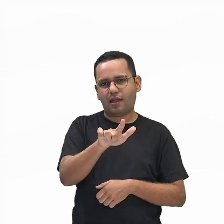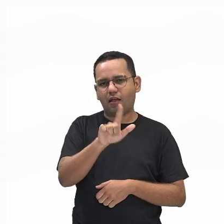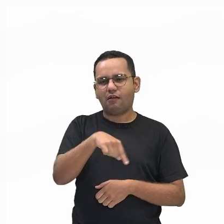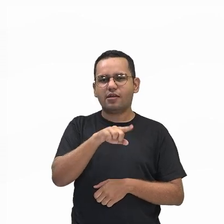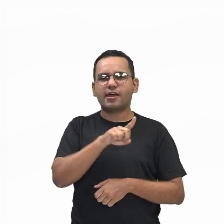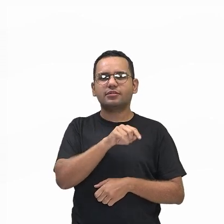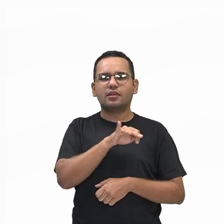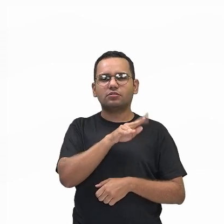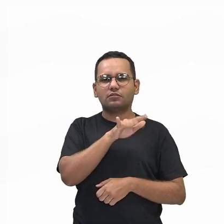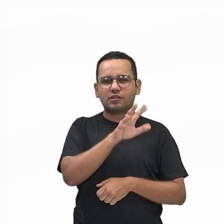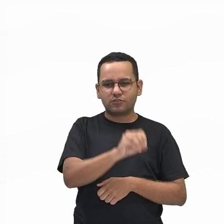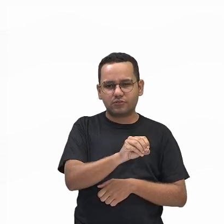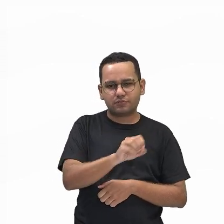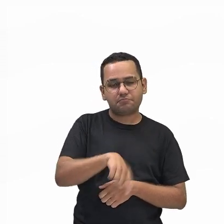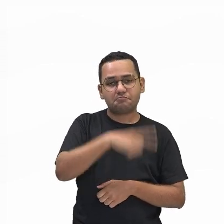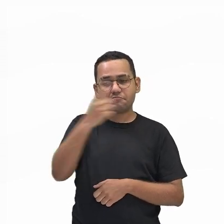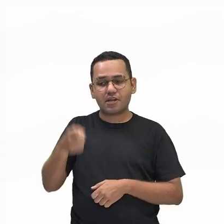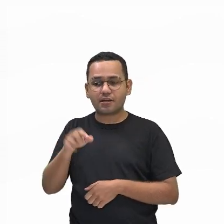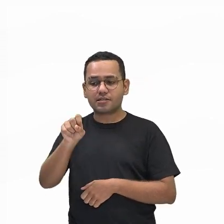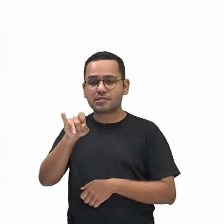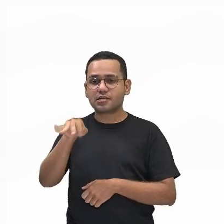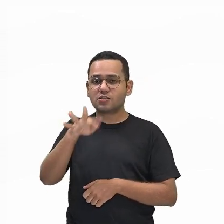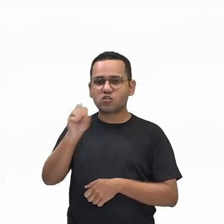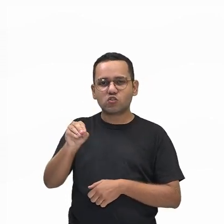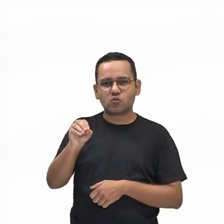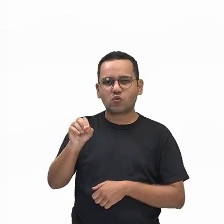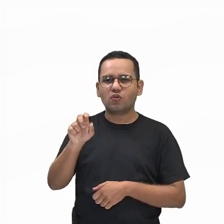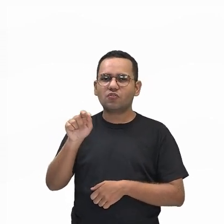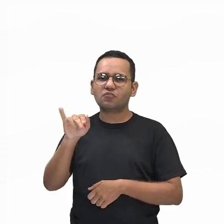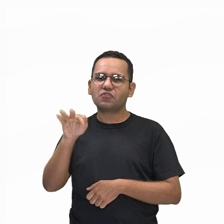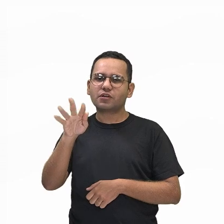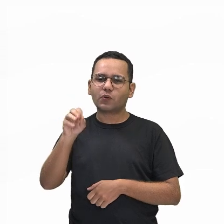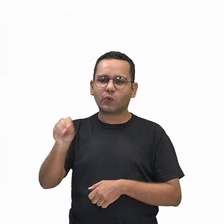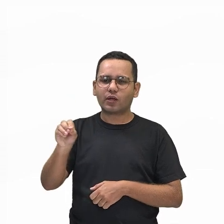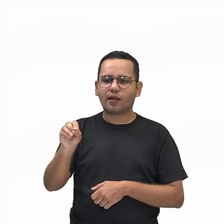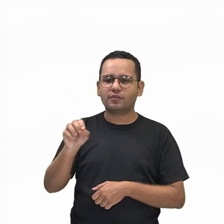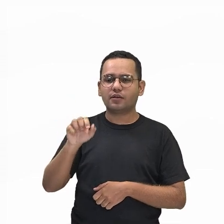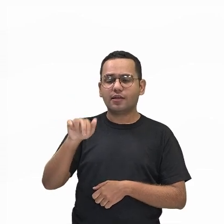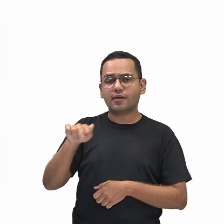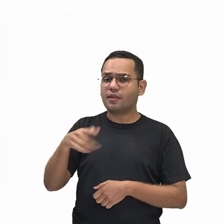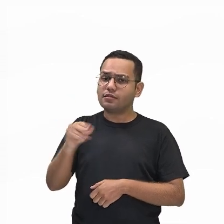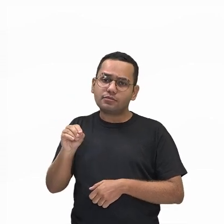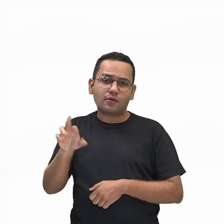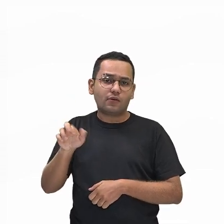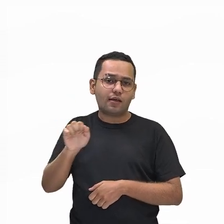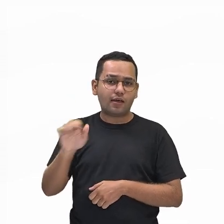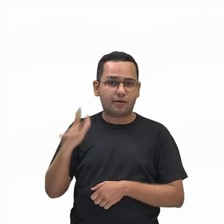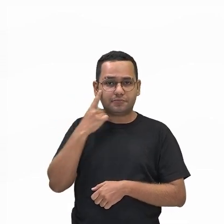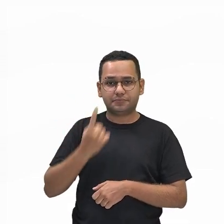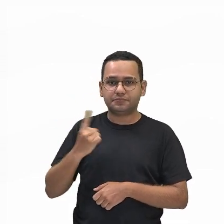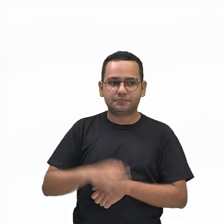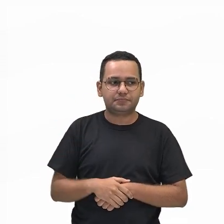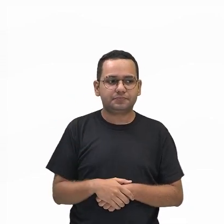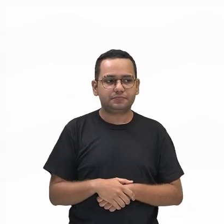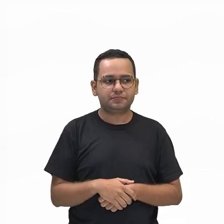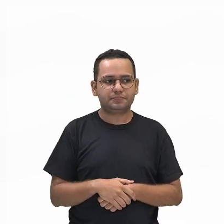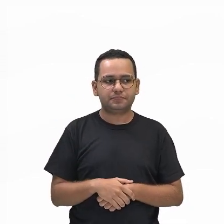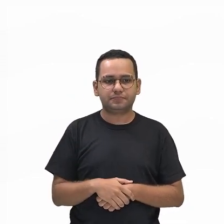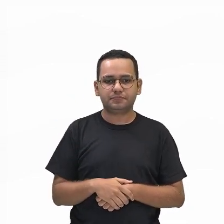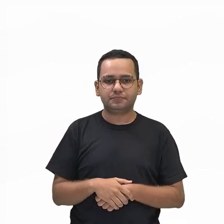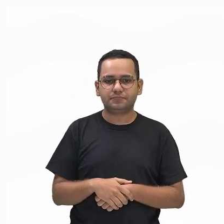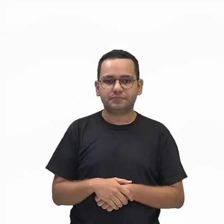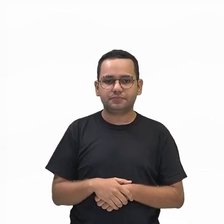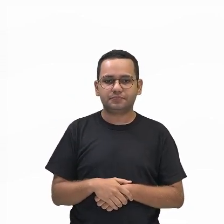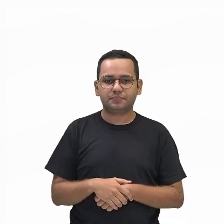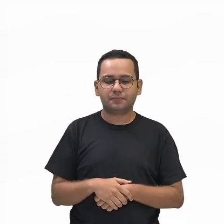e do outro lado nós temos o sentido figurado, que é chamado de não real e também é chamado de